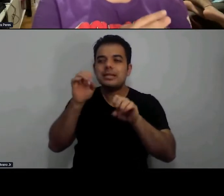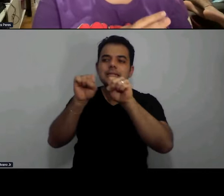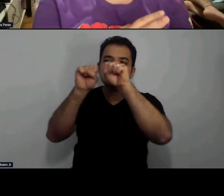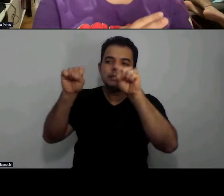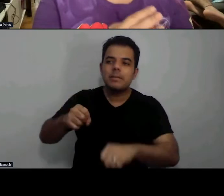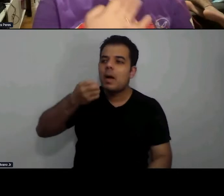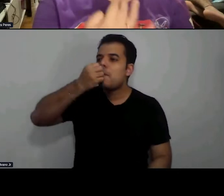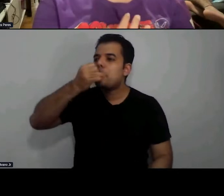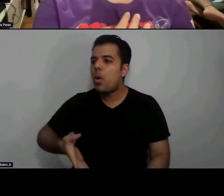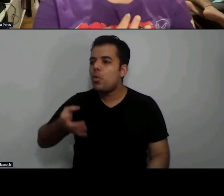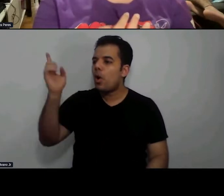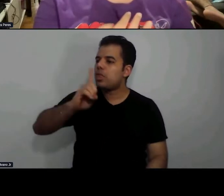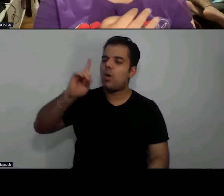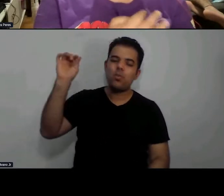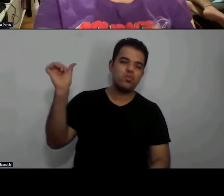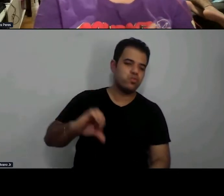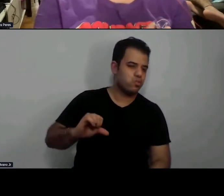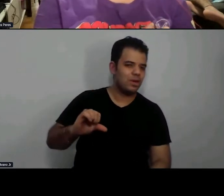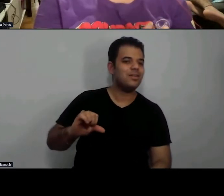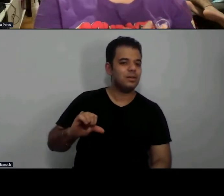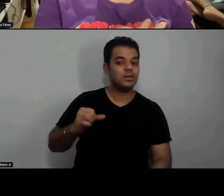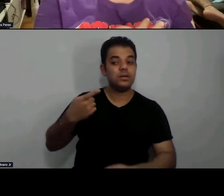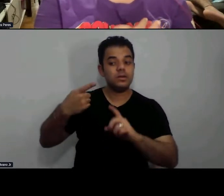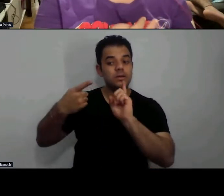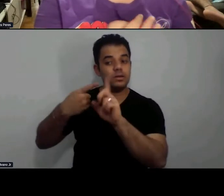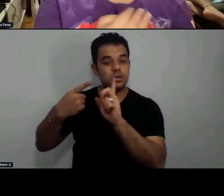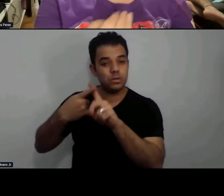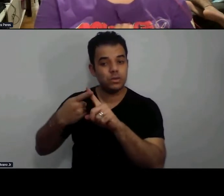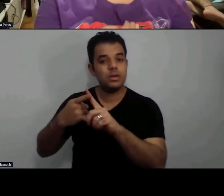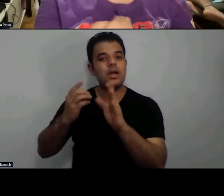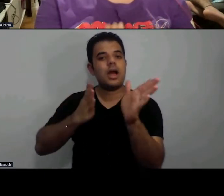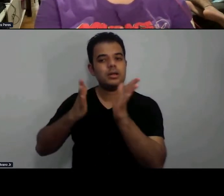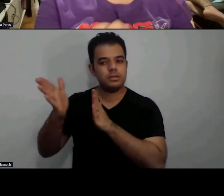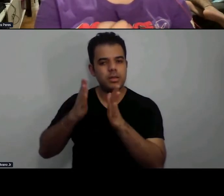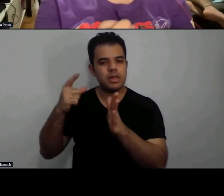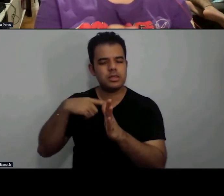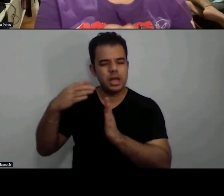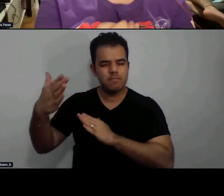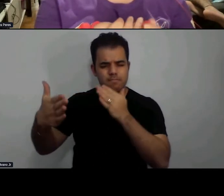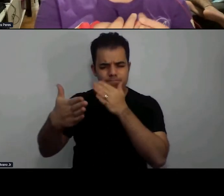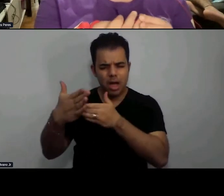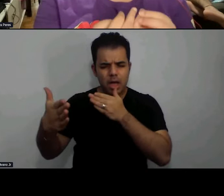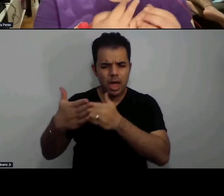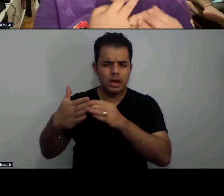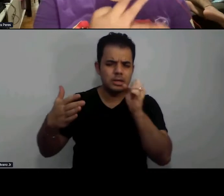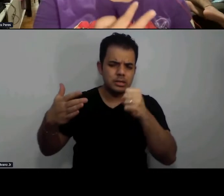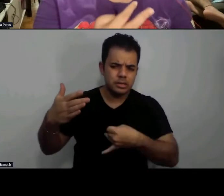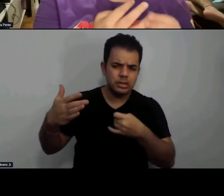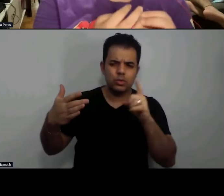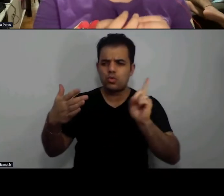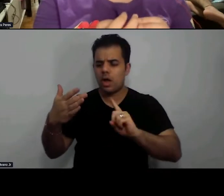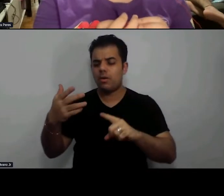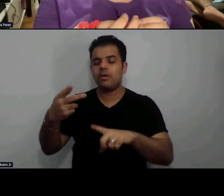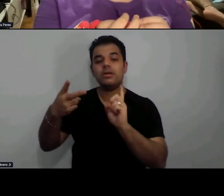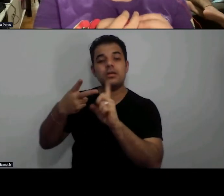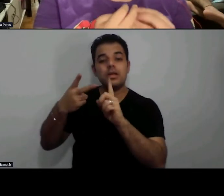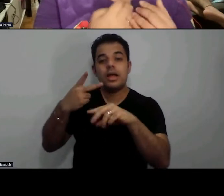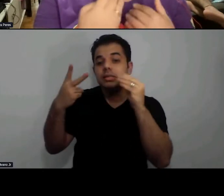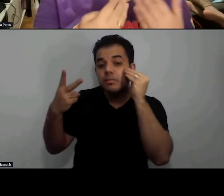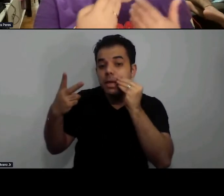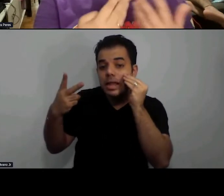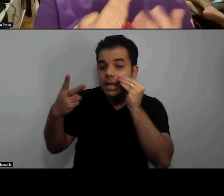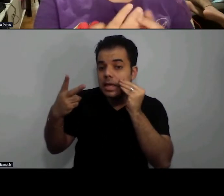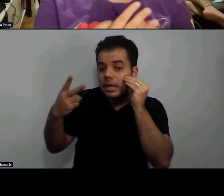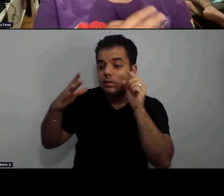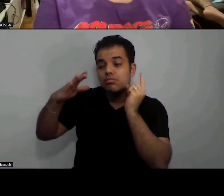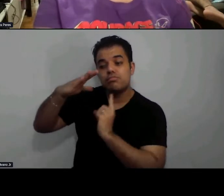não. Um desses tópicos é acessibilidade, se eu tenho barreiras de acesso ou não, a experiência do usuário, o